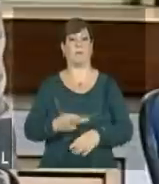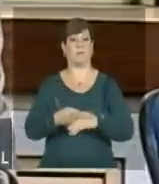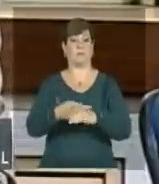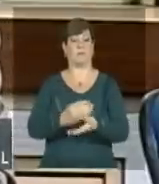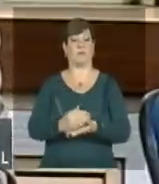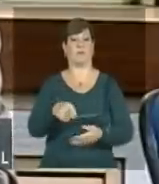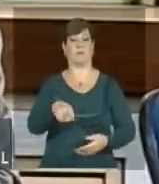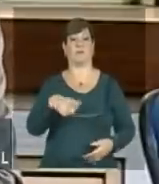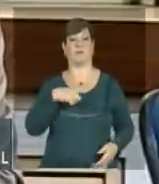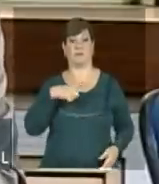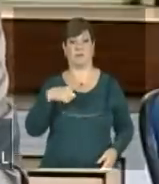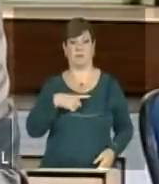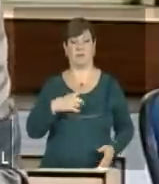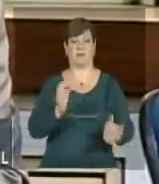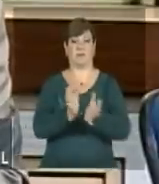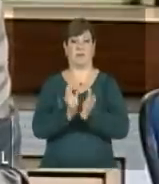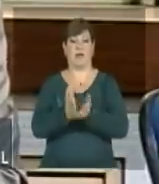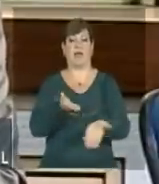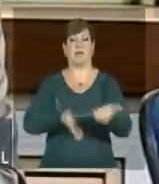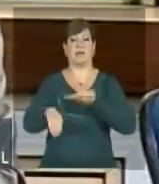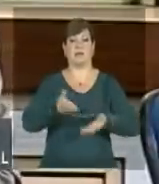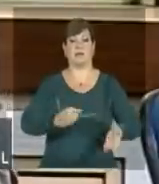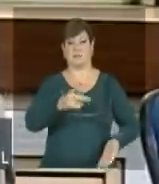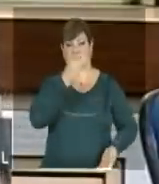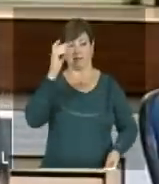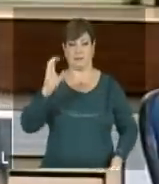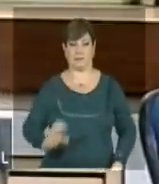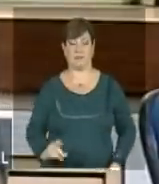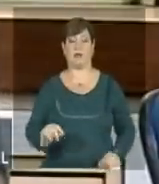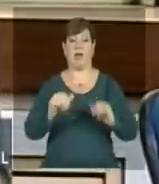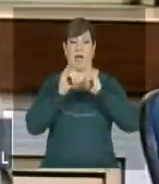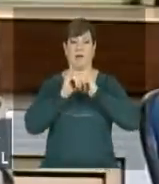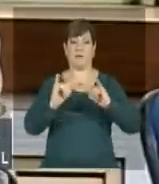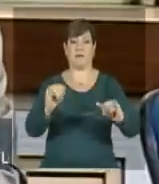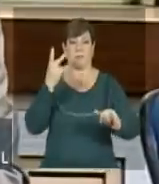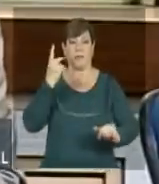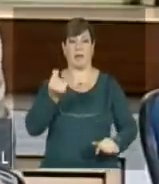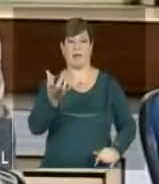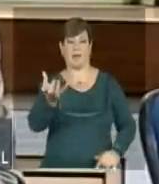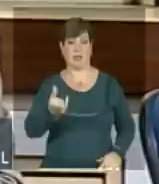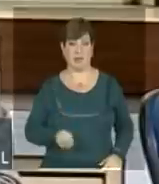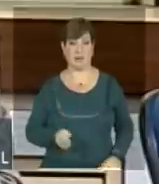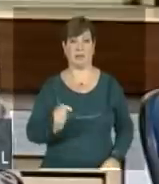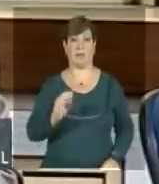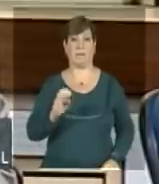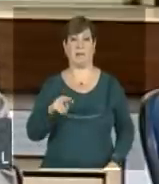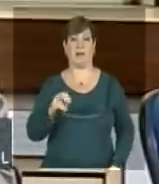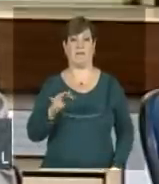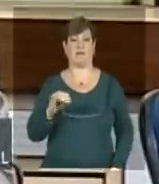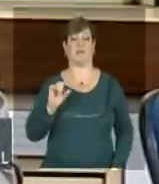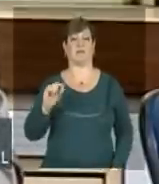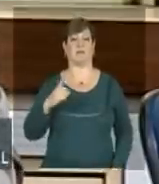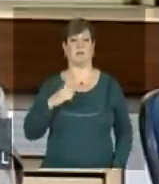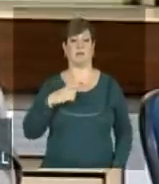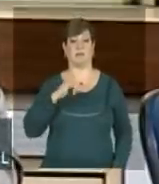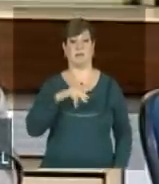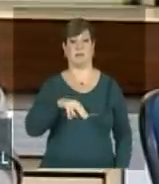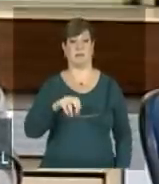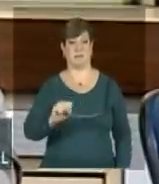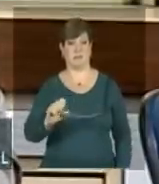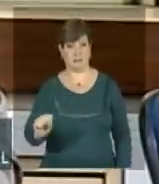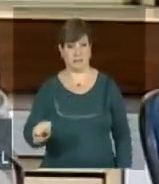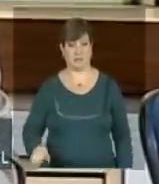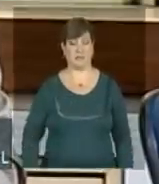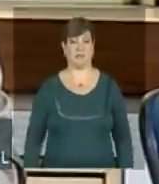de atendimento ao cidadão, que é Aviso para Requerimento de Benefício do Instituto Nacional de Seguro Social, o